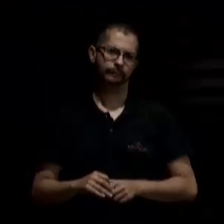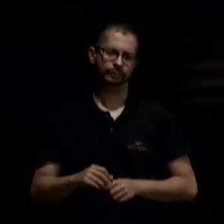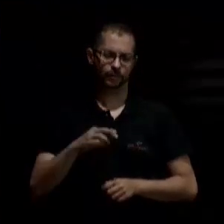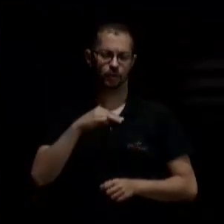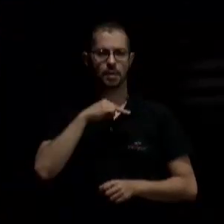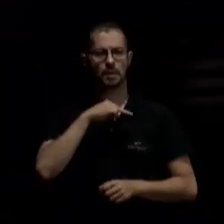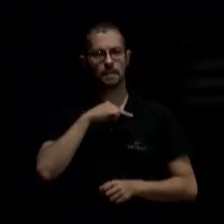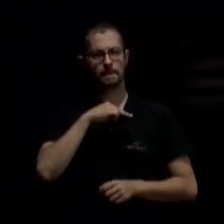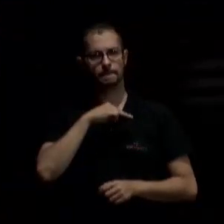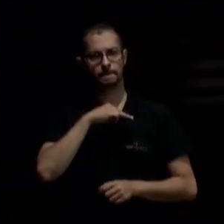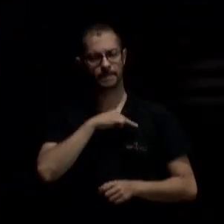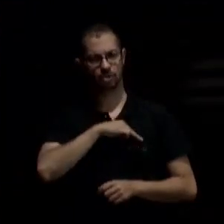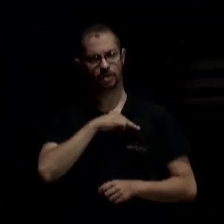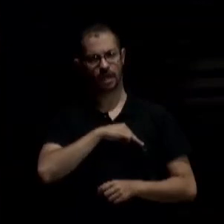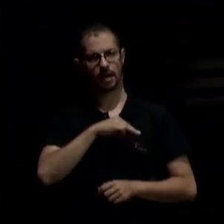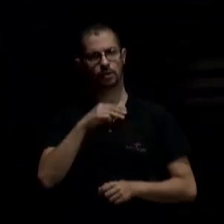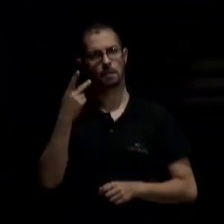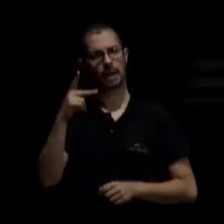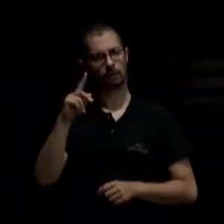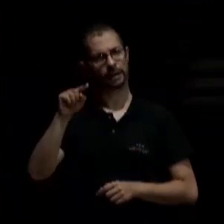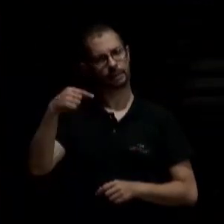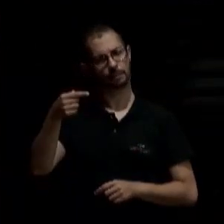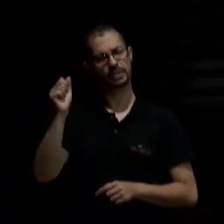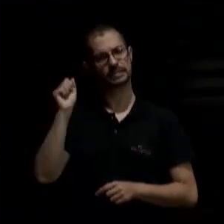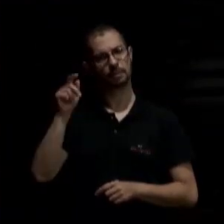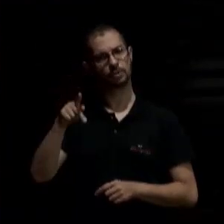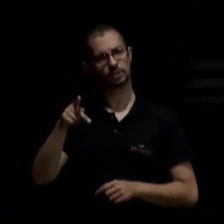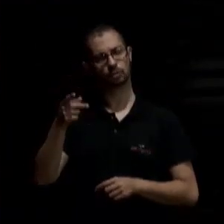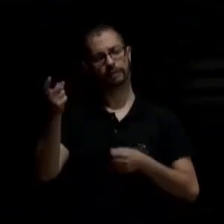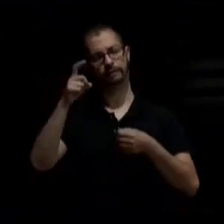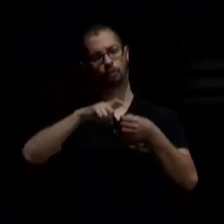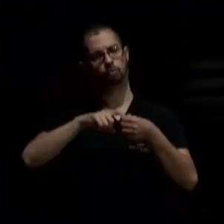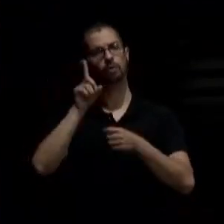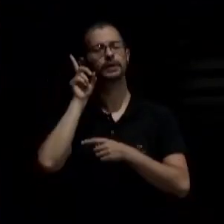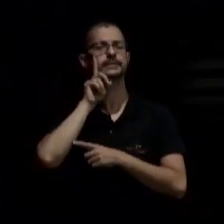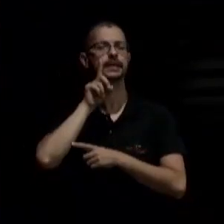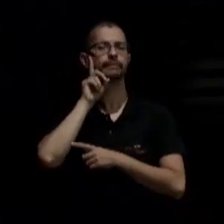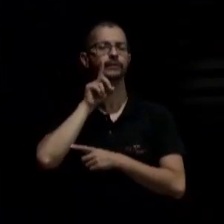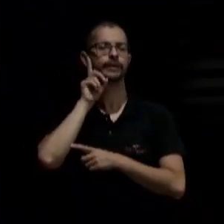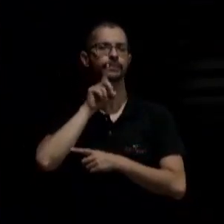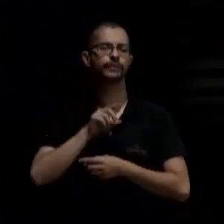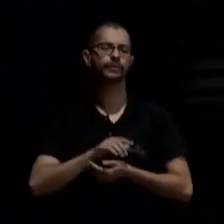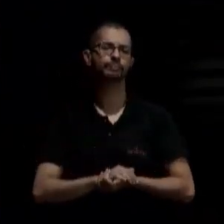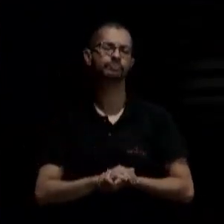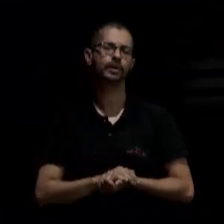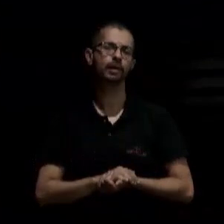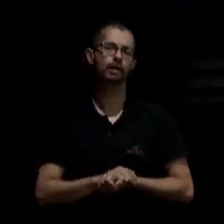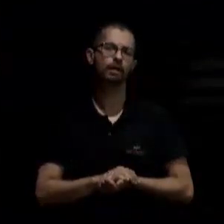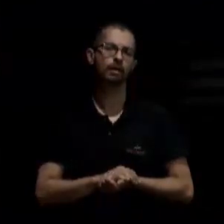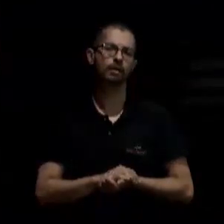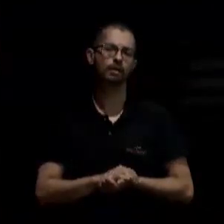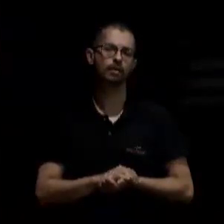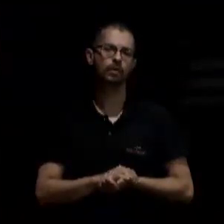Paraguai, e depois que ele se aposentou, ele voltou para os Estados Unidos. E ele um dia estava